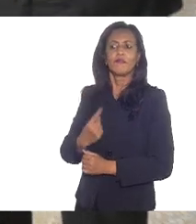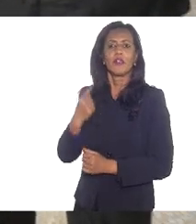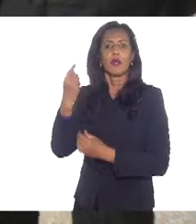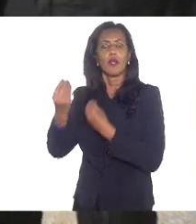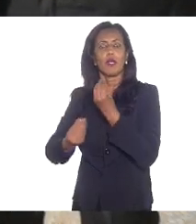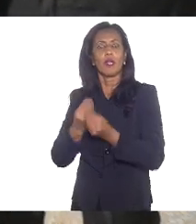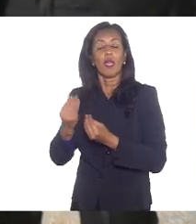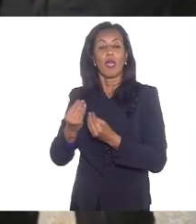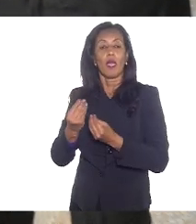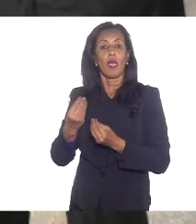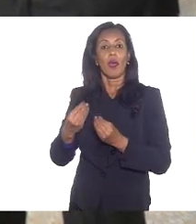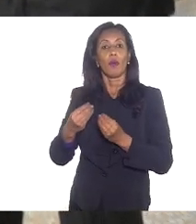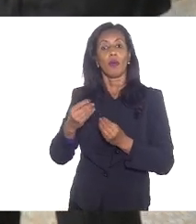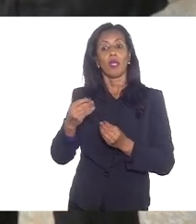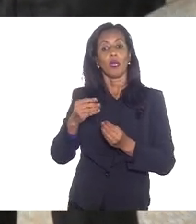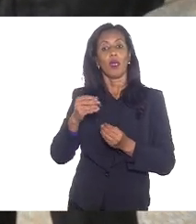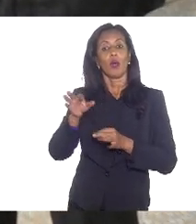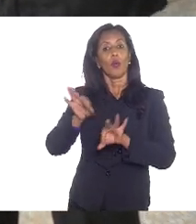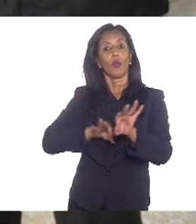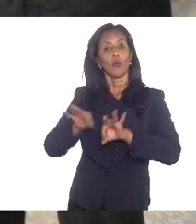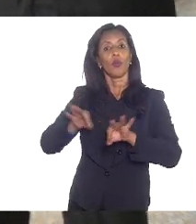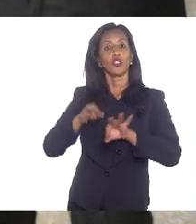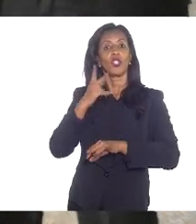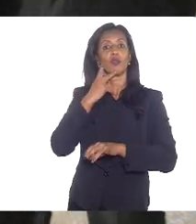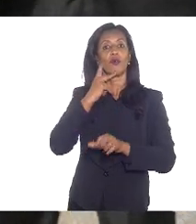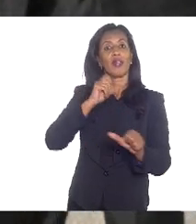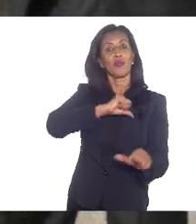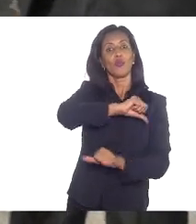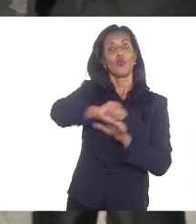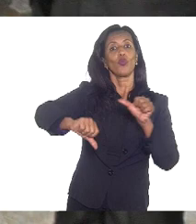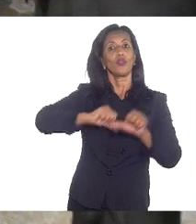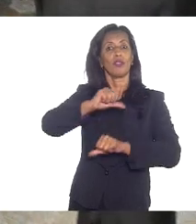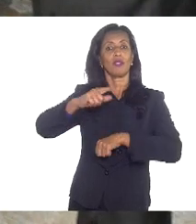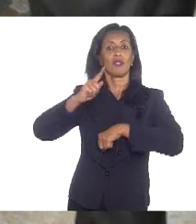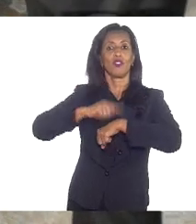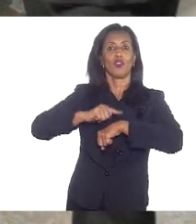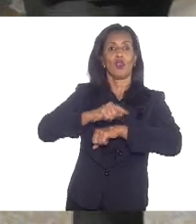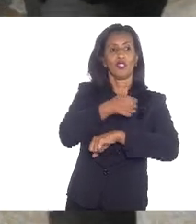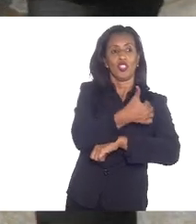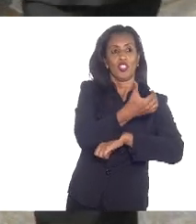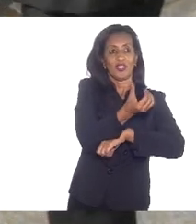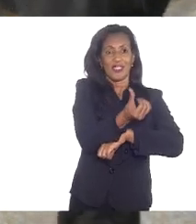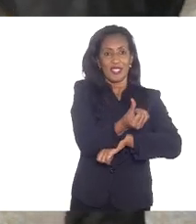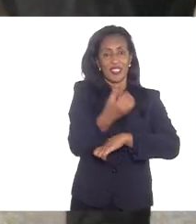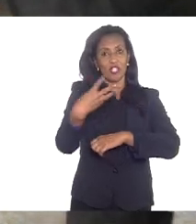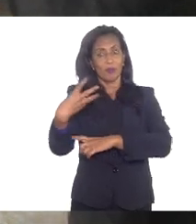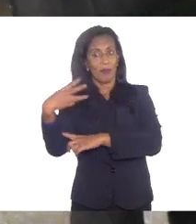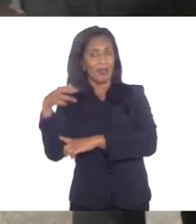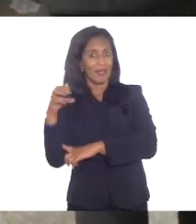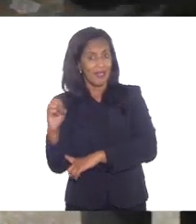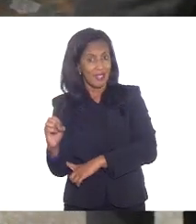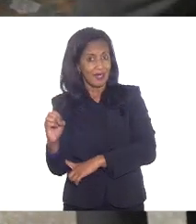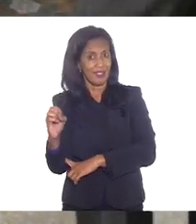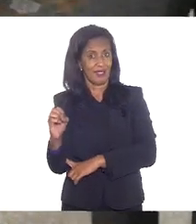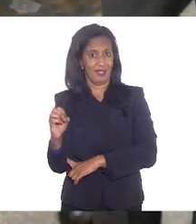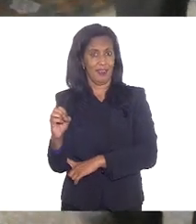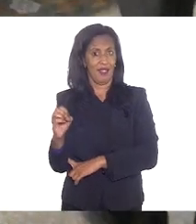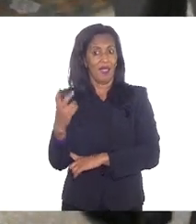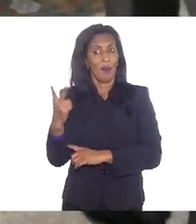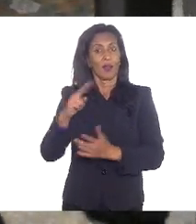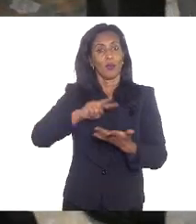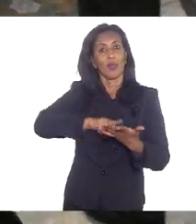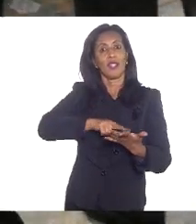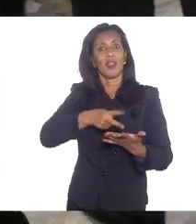projeto ele fala em mudança de regime de trabalho de 16 para 30 horas. A preocupação é de que isso não abra margem para nenhuma